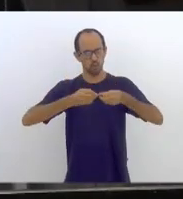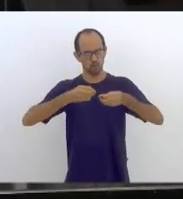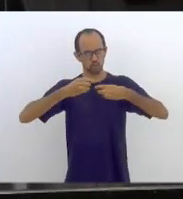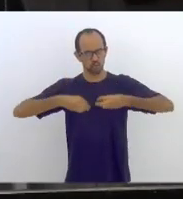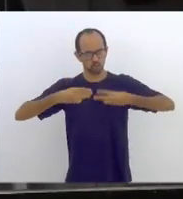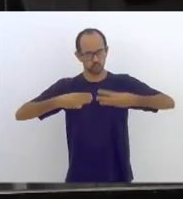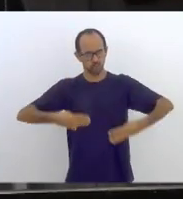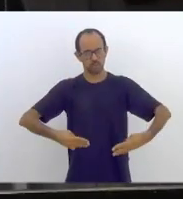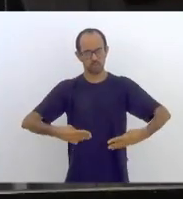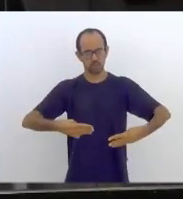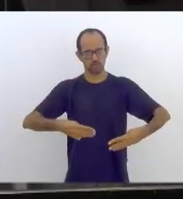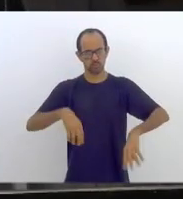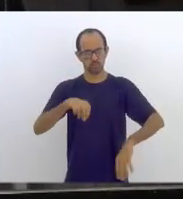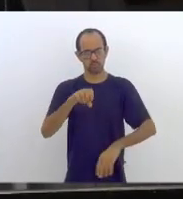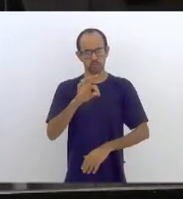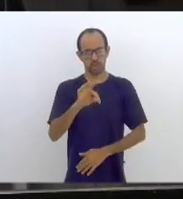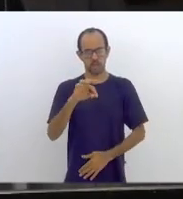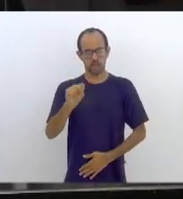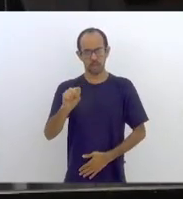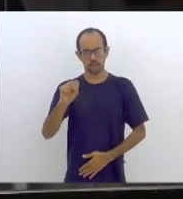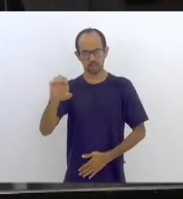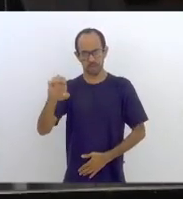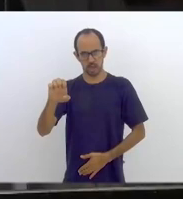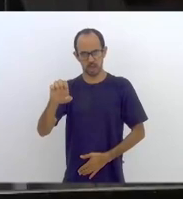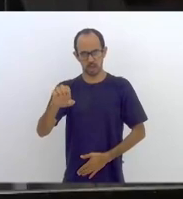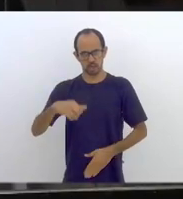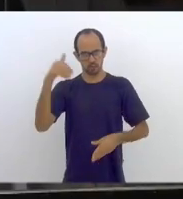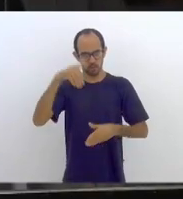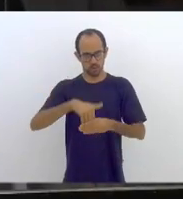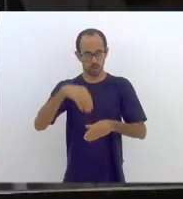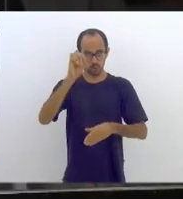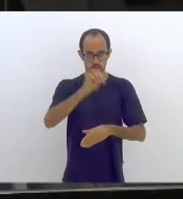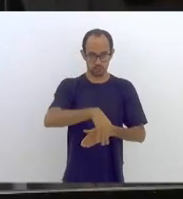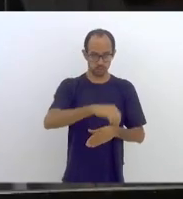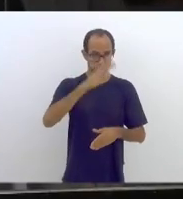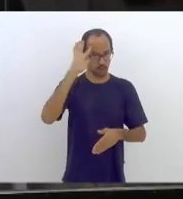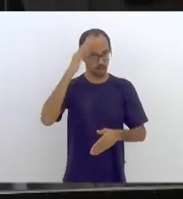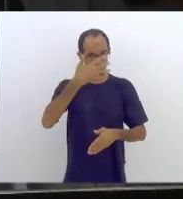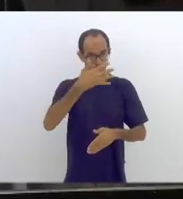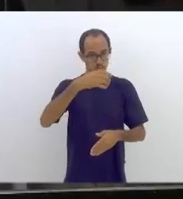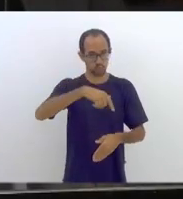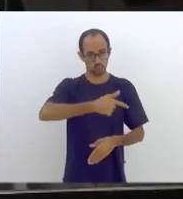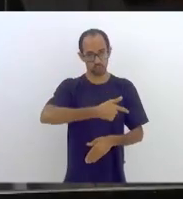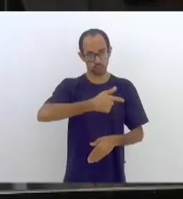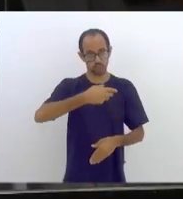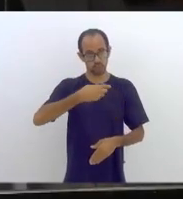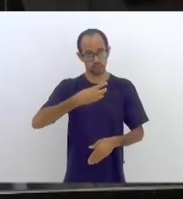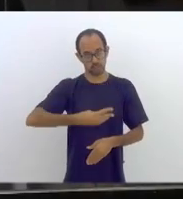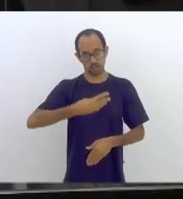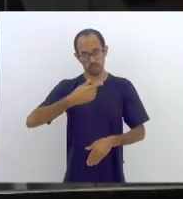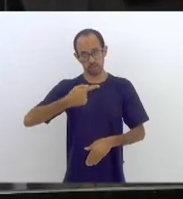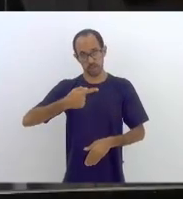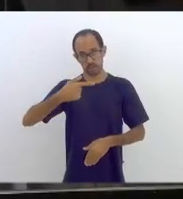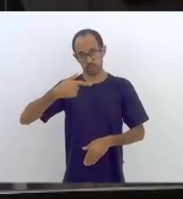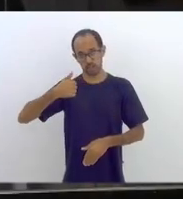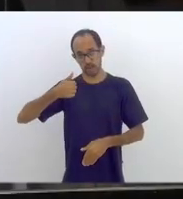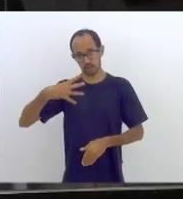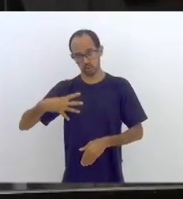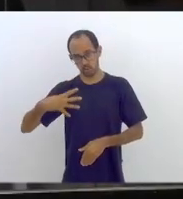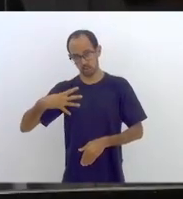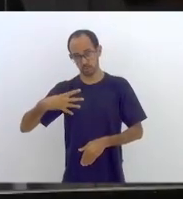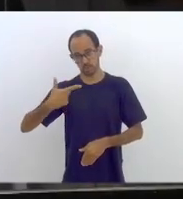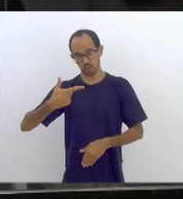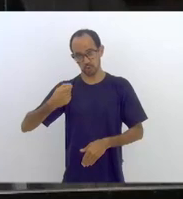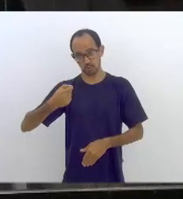os ministros do TSE que votaram a favor da resolução 237 14 de 2022